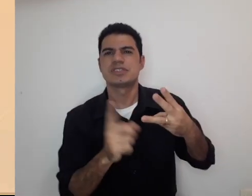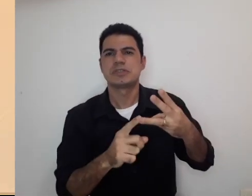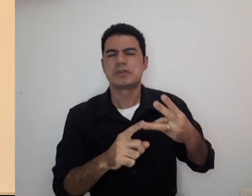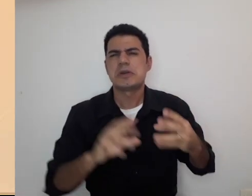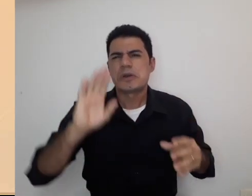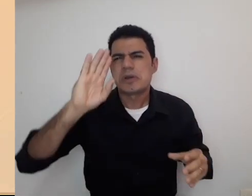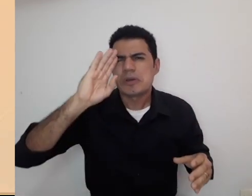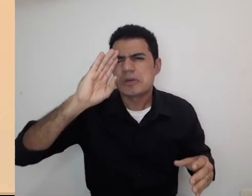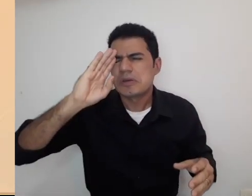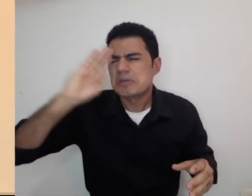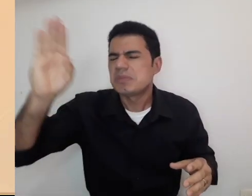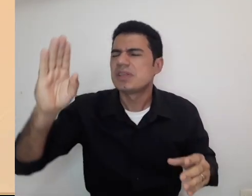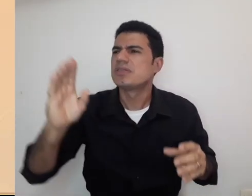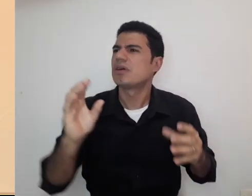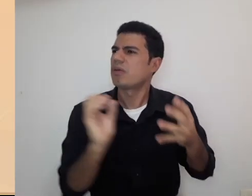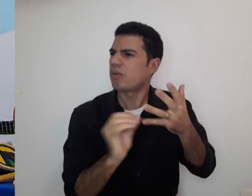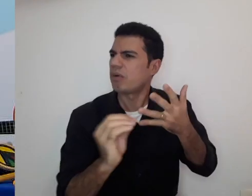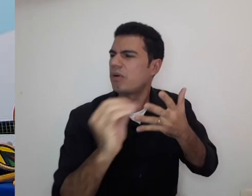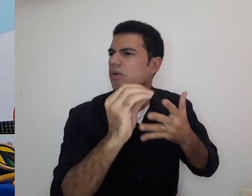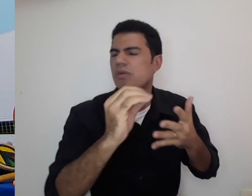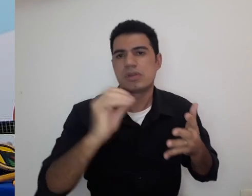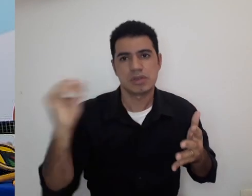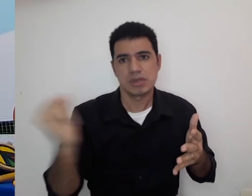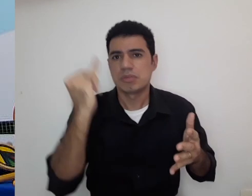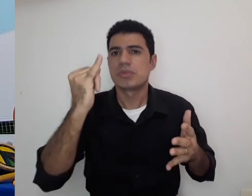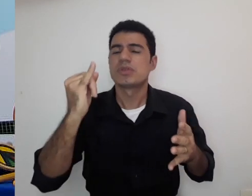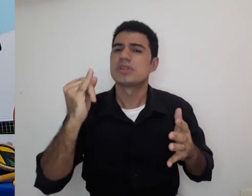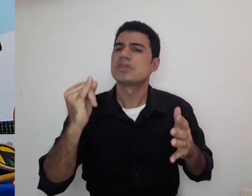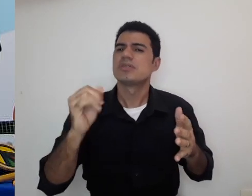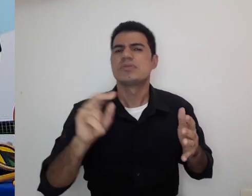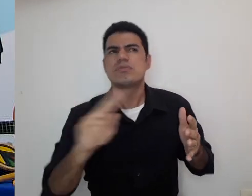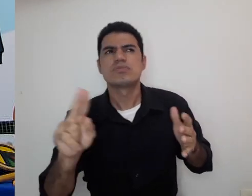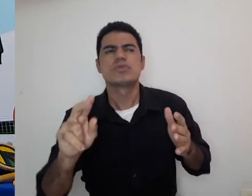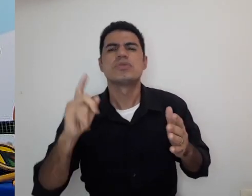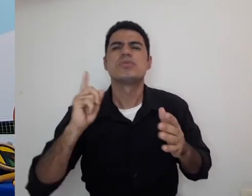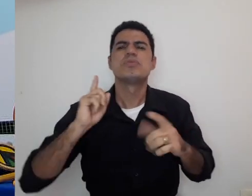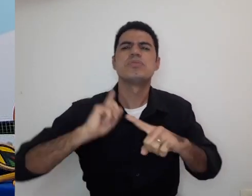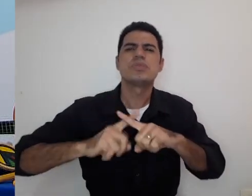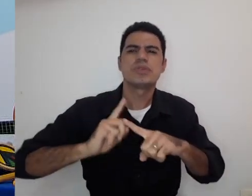nomes? Ok? Nossa aula está ficando por aqui.